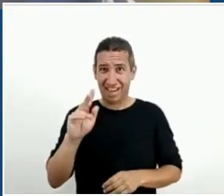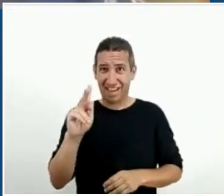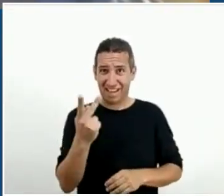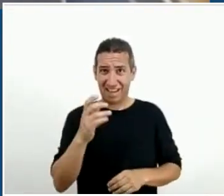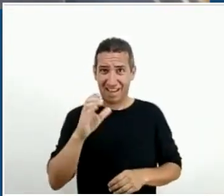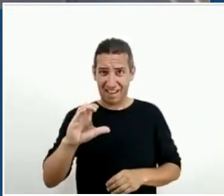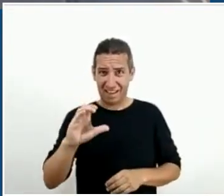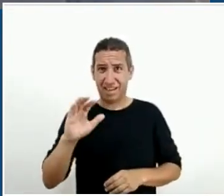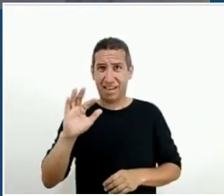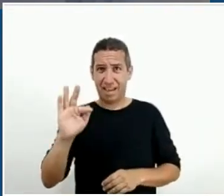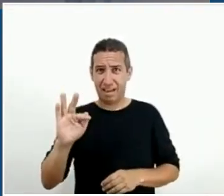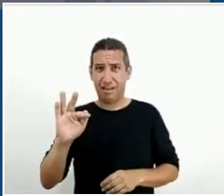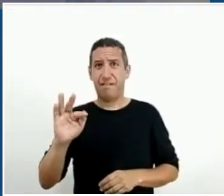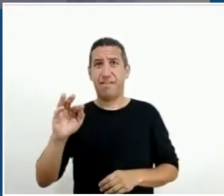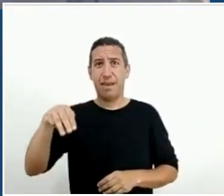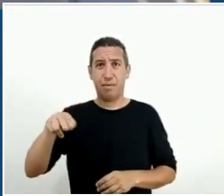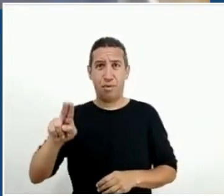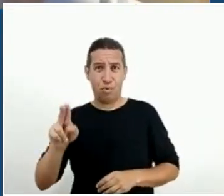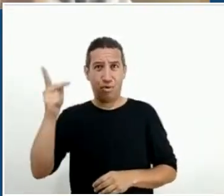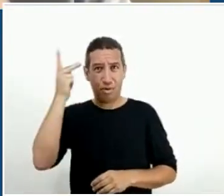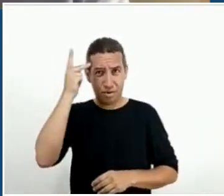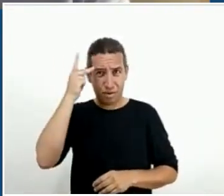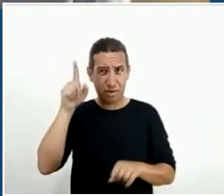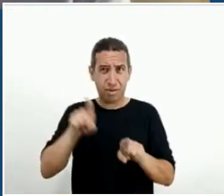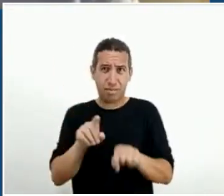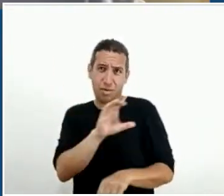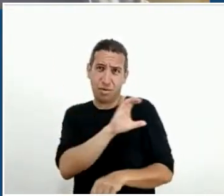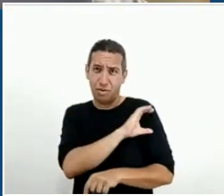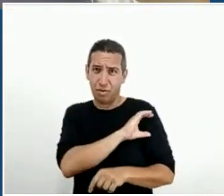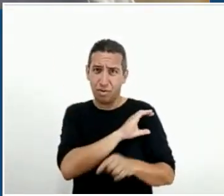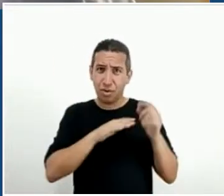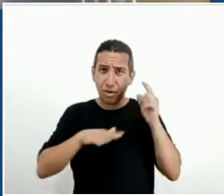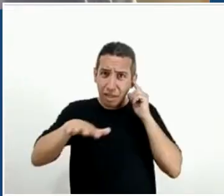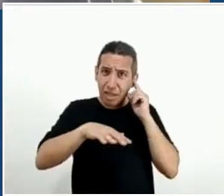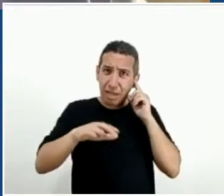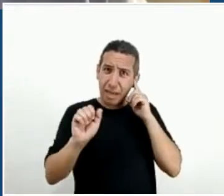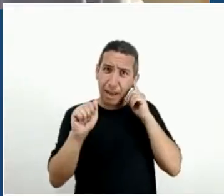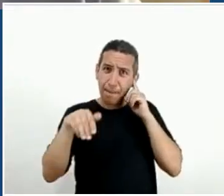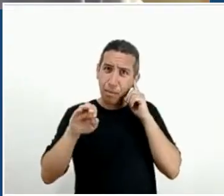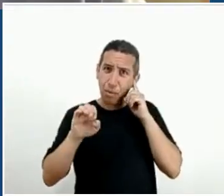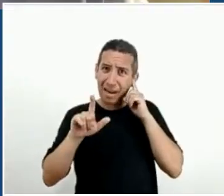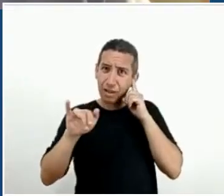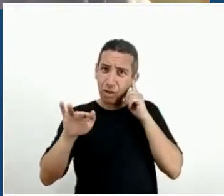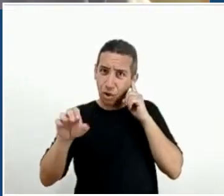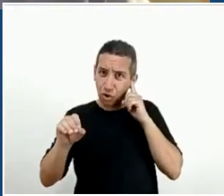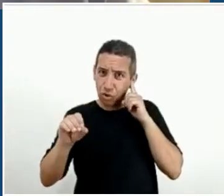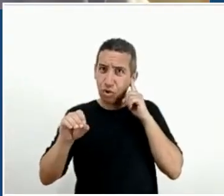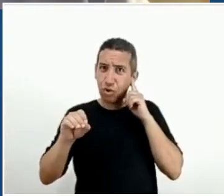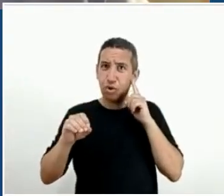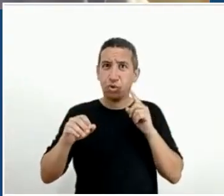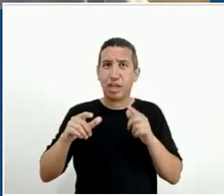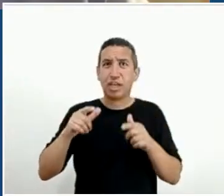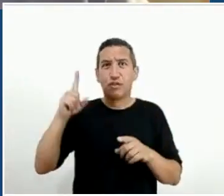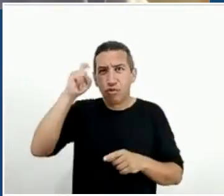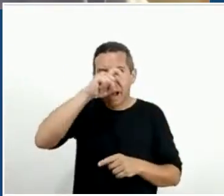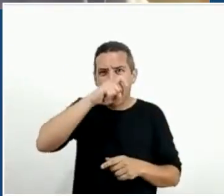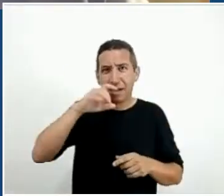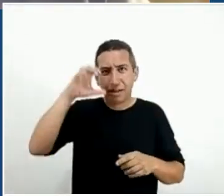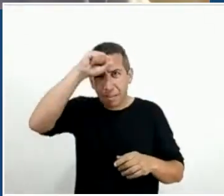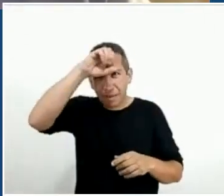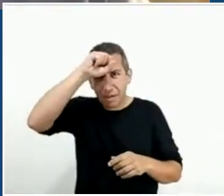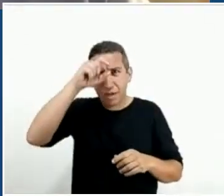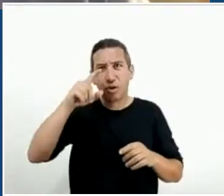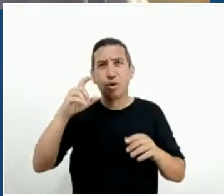HCFMU São Paulo, coordenador do ambulatório de distúrbios do aprendizado do Instituto da Criança,